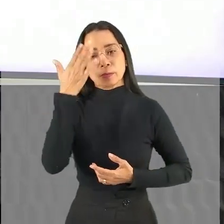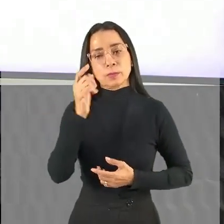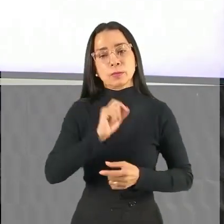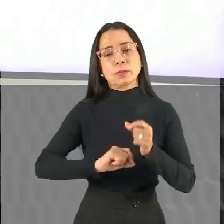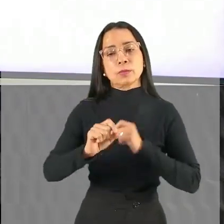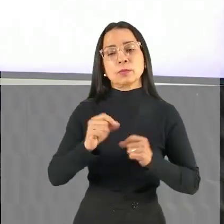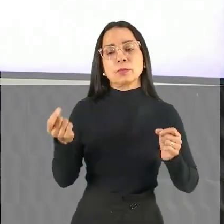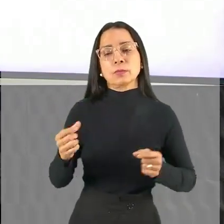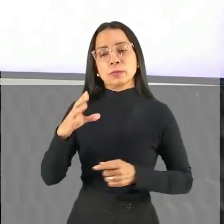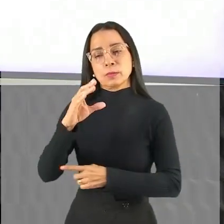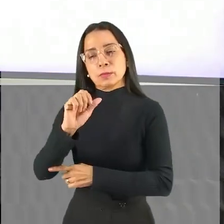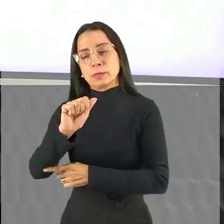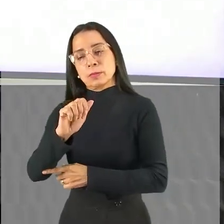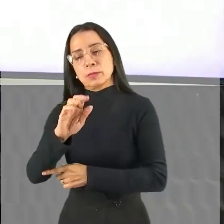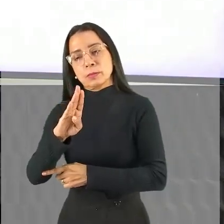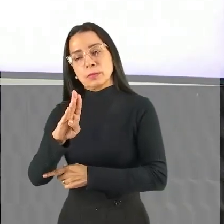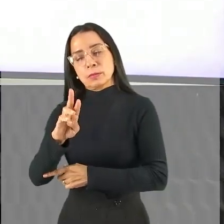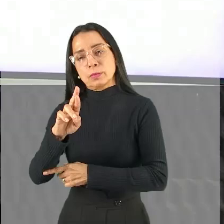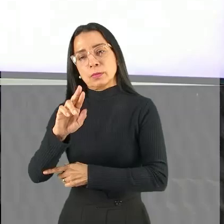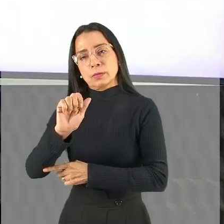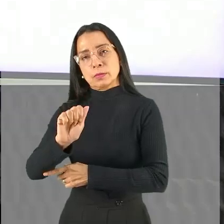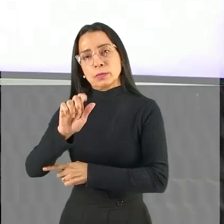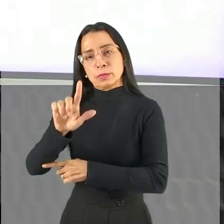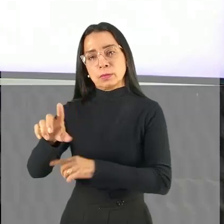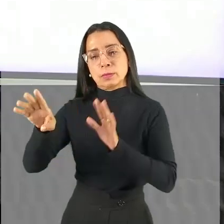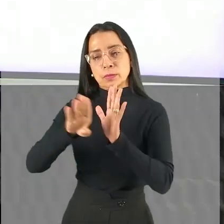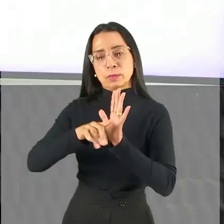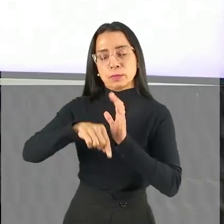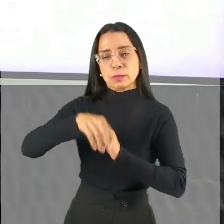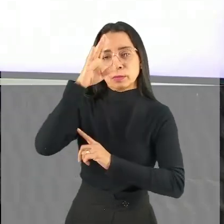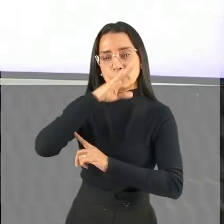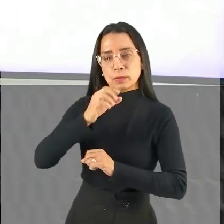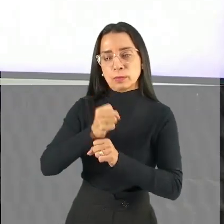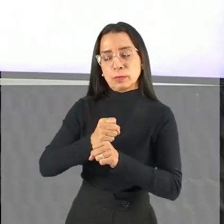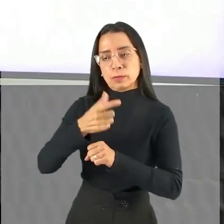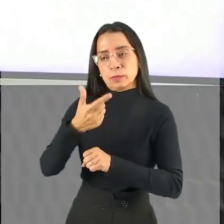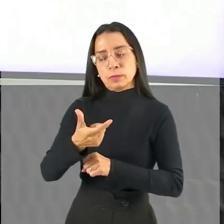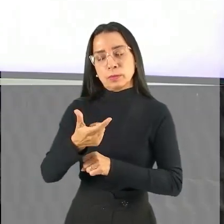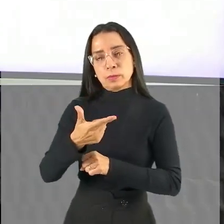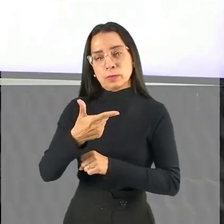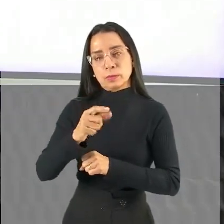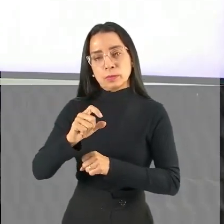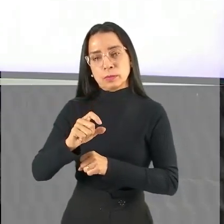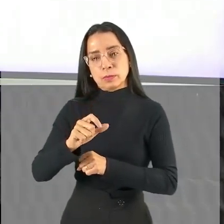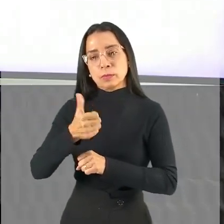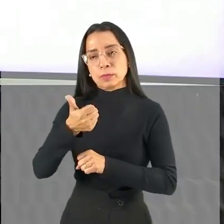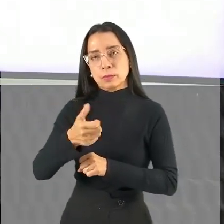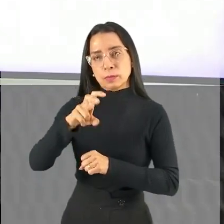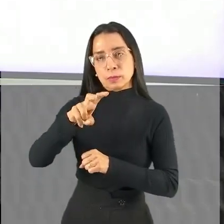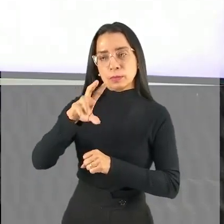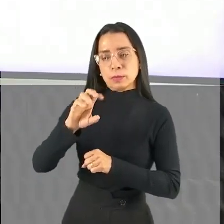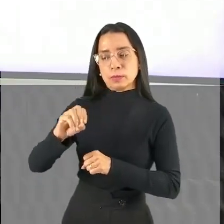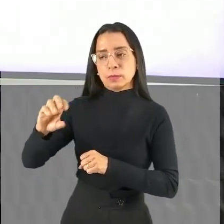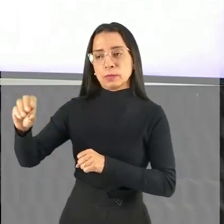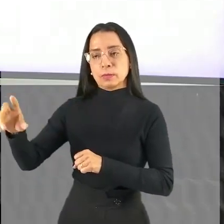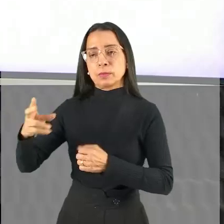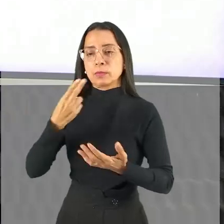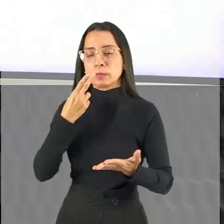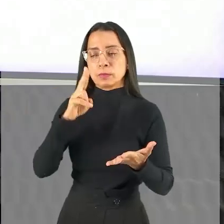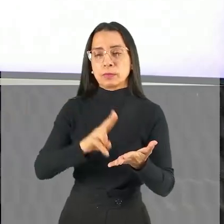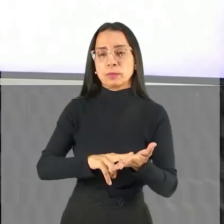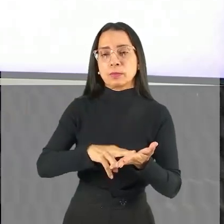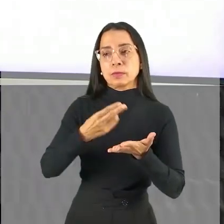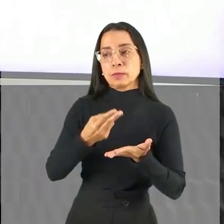que Cabral chega aqui, né, em 1500, como, né, toda aquela pompa, a primeira missa, papapá, aquela carta que